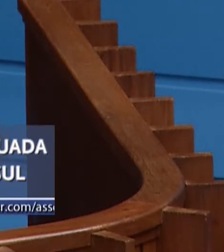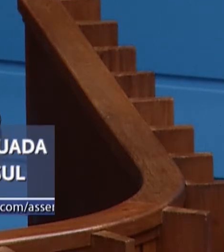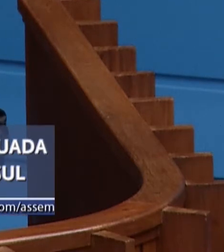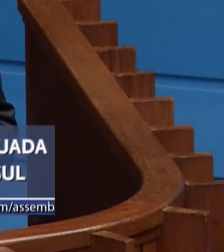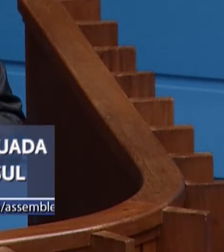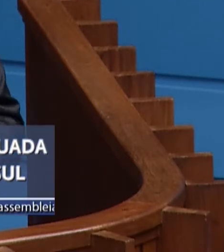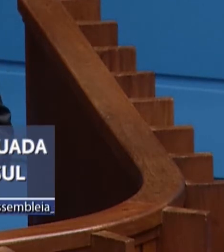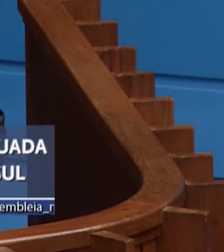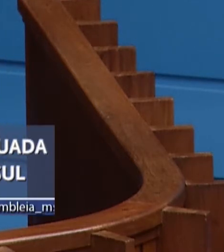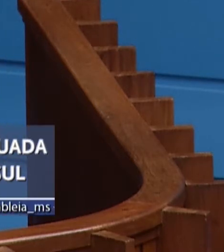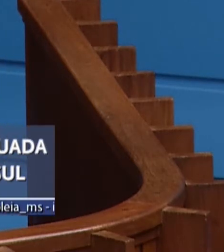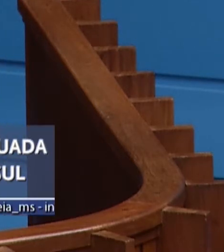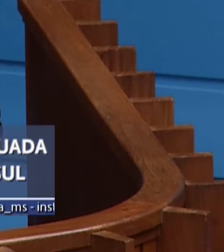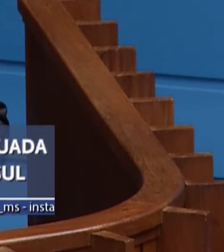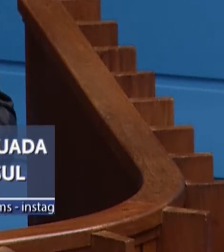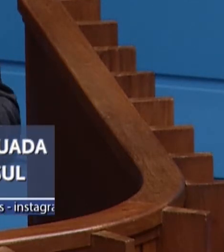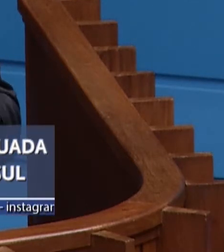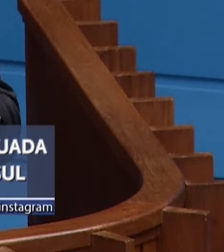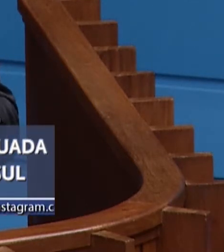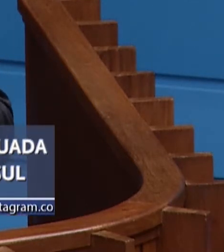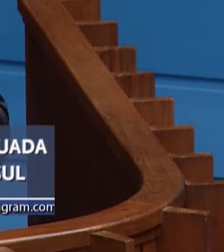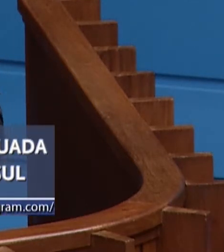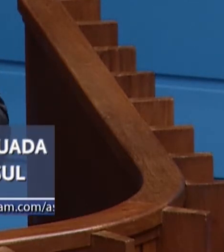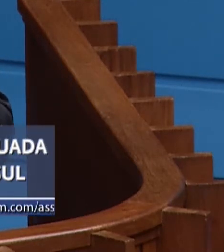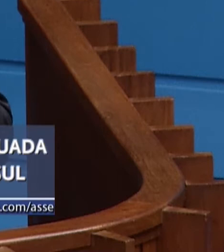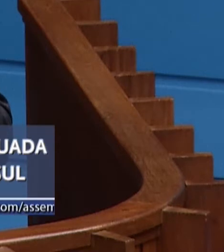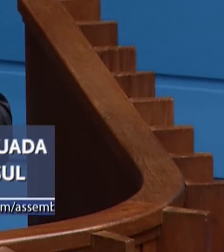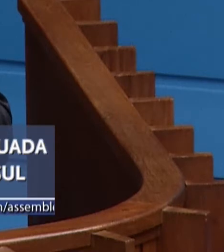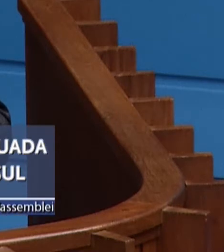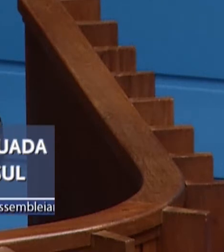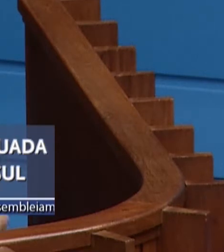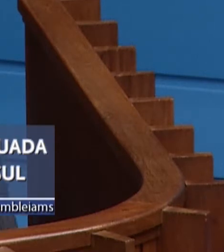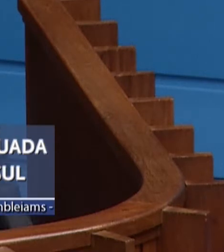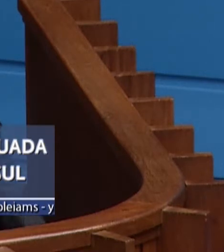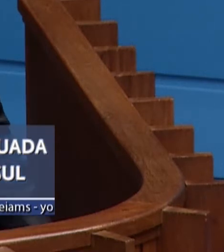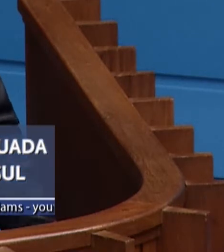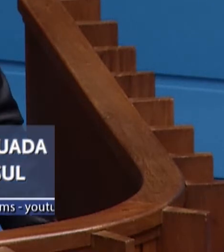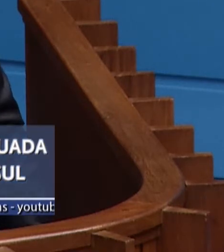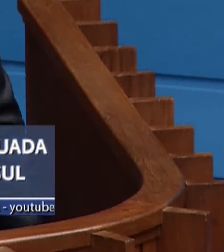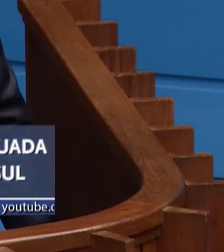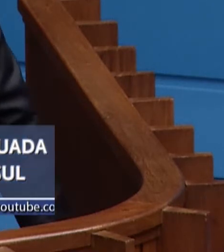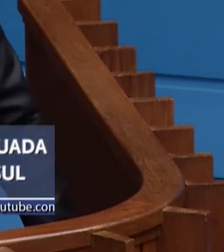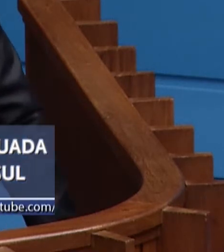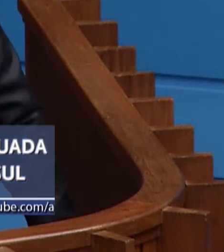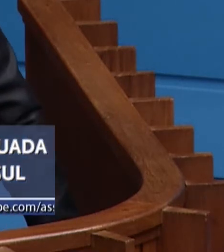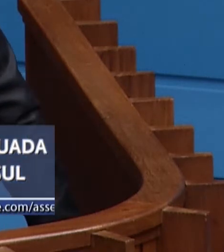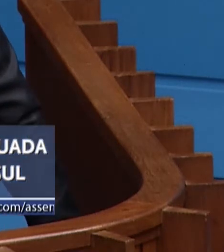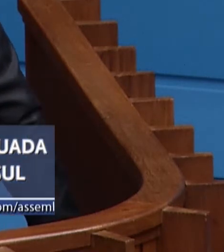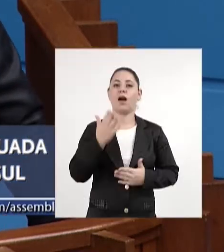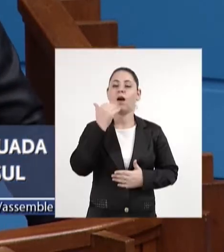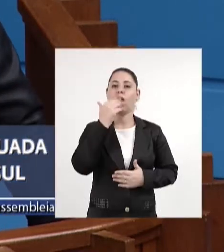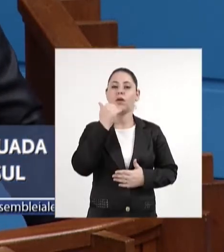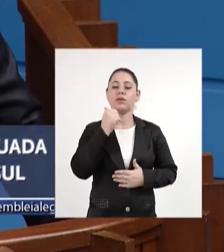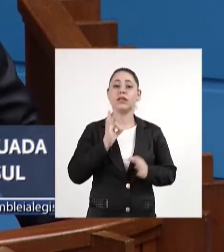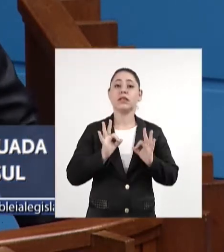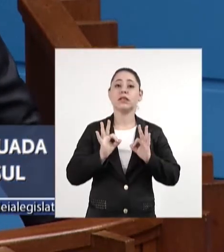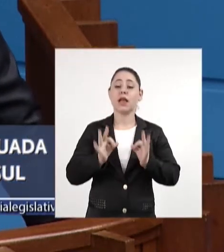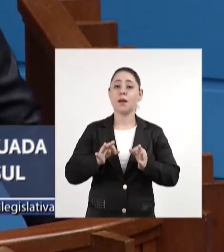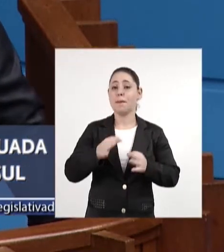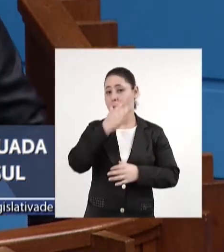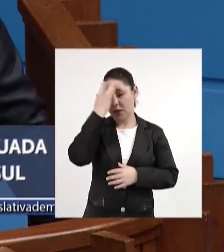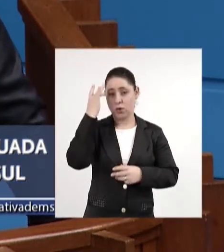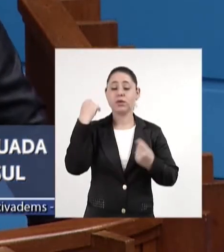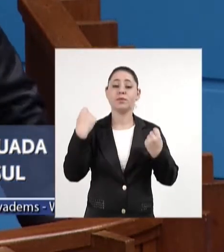com a sua obrigação primacial, que é de oferecer alimentação adequada a quem dela